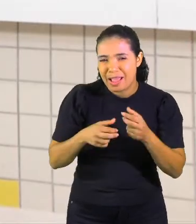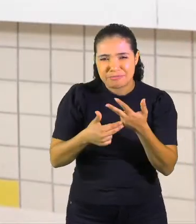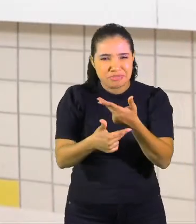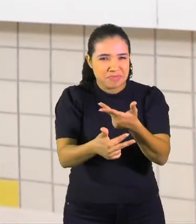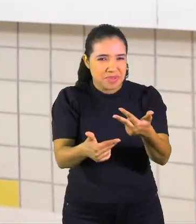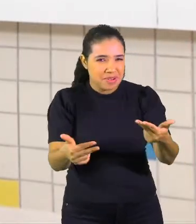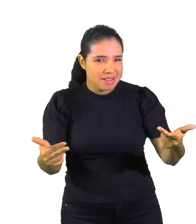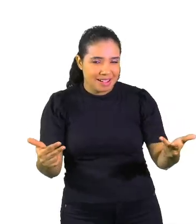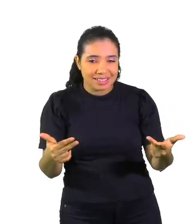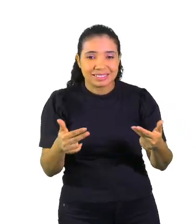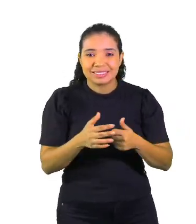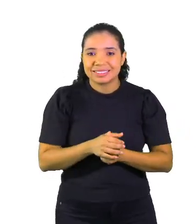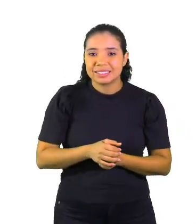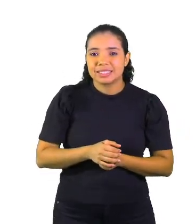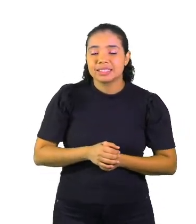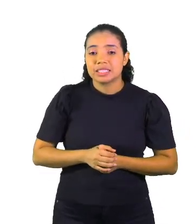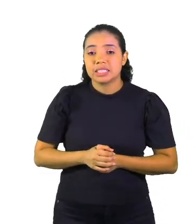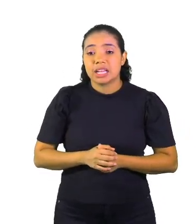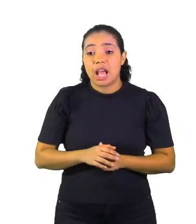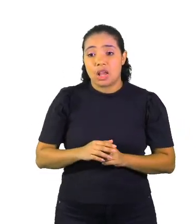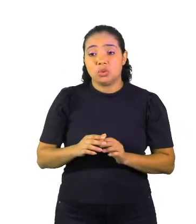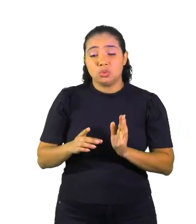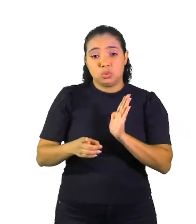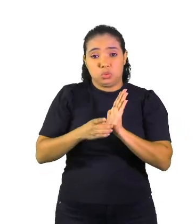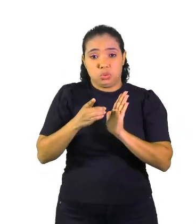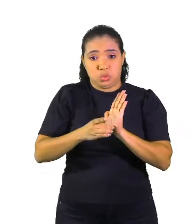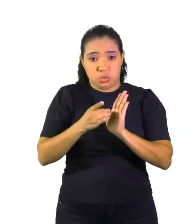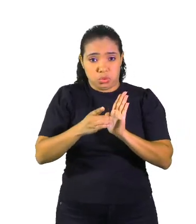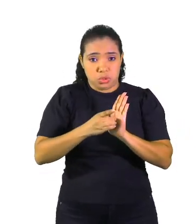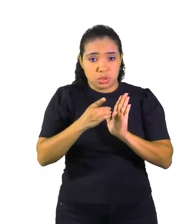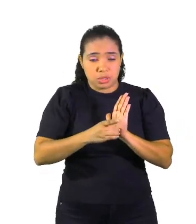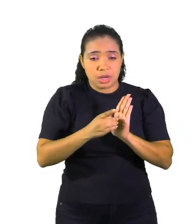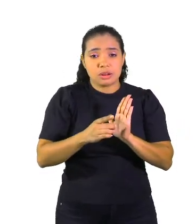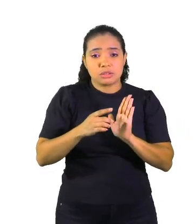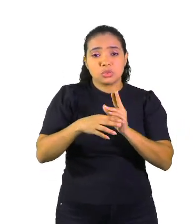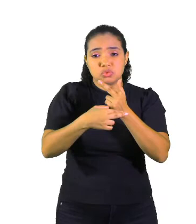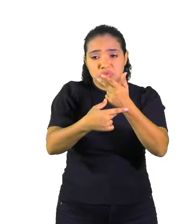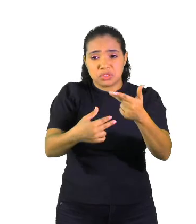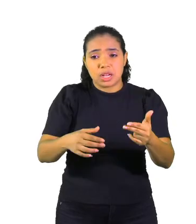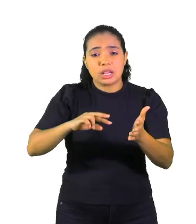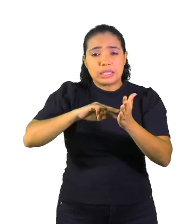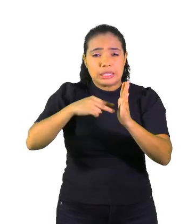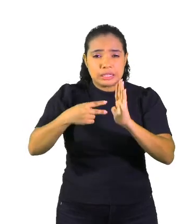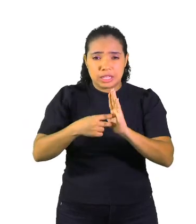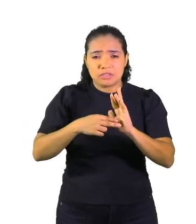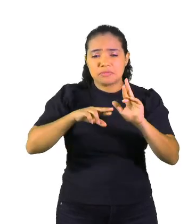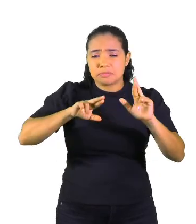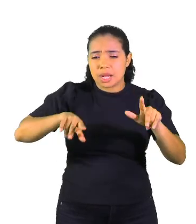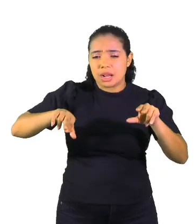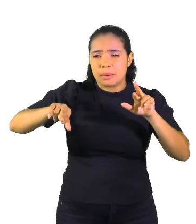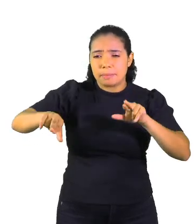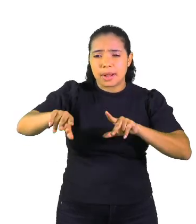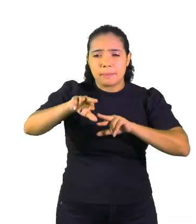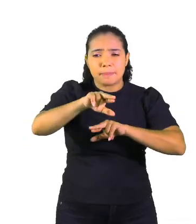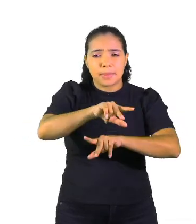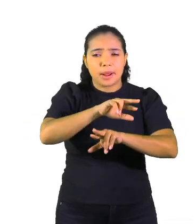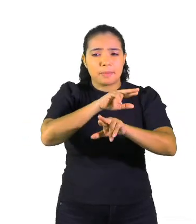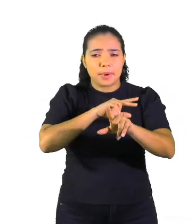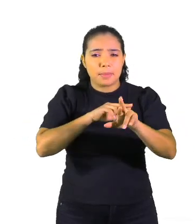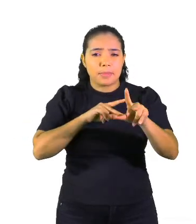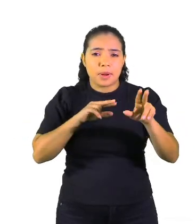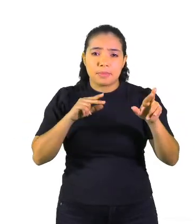diversidade. Segundo dicionários, diversidade significa variedade,